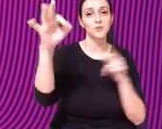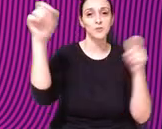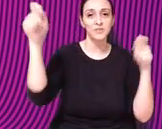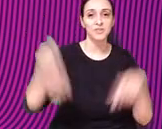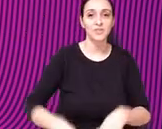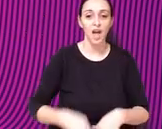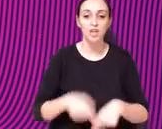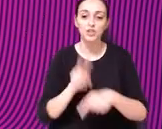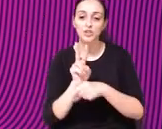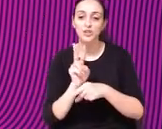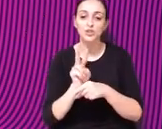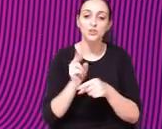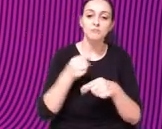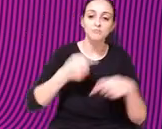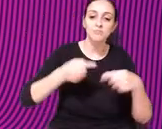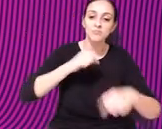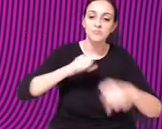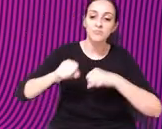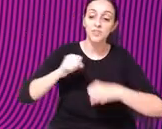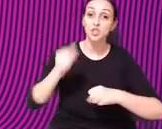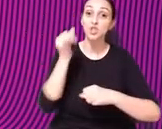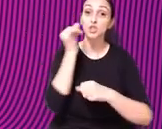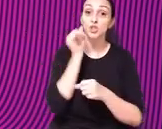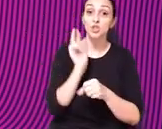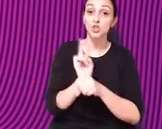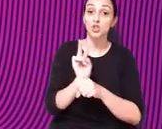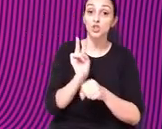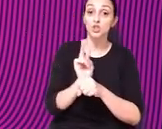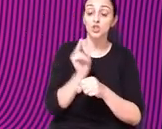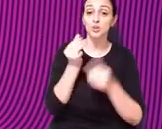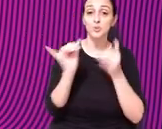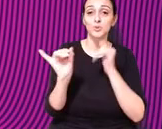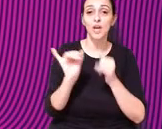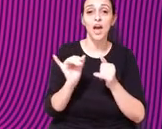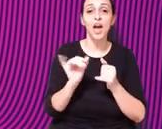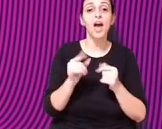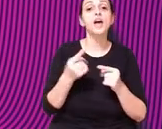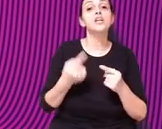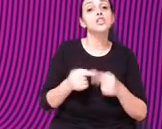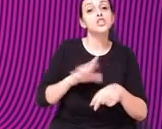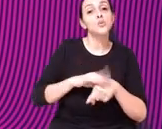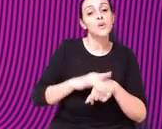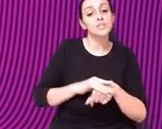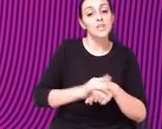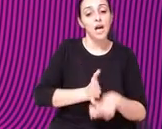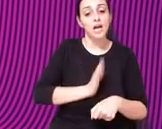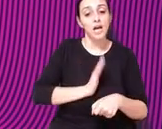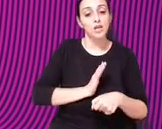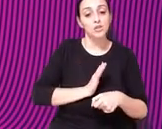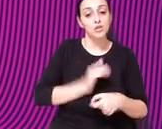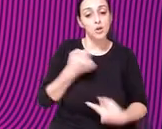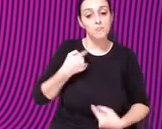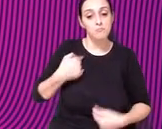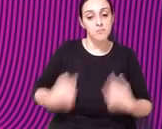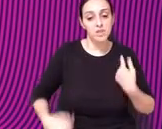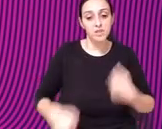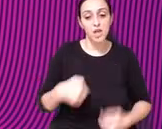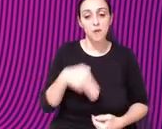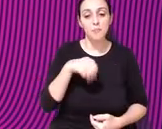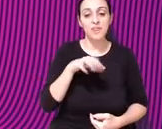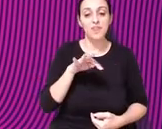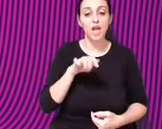prevenção. E a prevenção diz respeito à doença cardiometabólica, o enfrentamento da hipertensão, do diabetes,